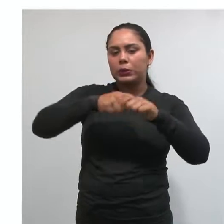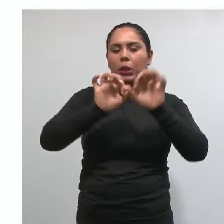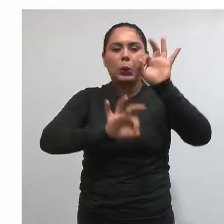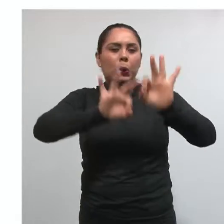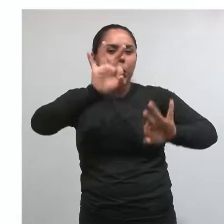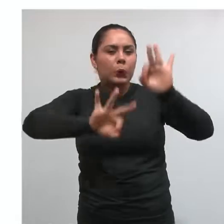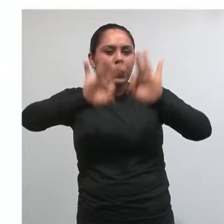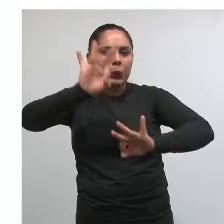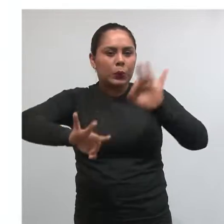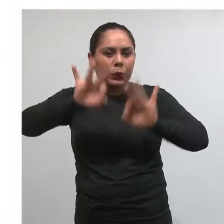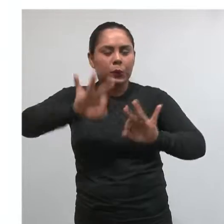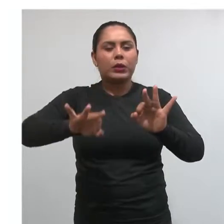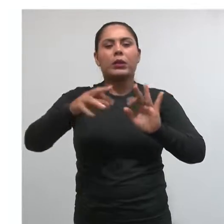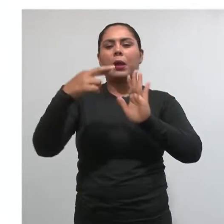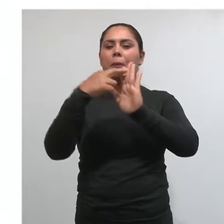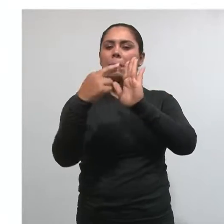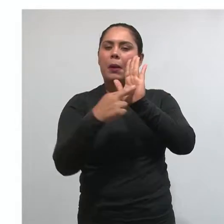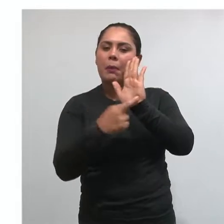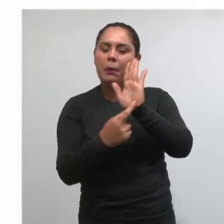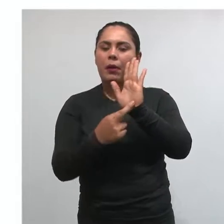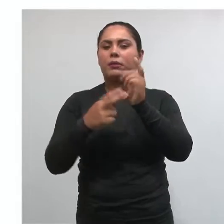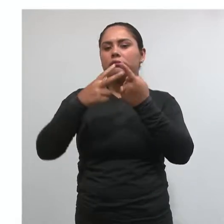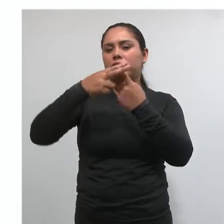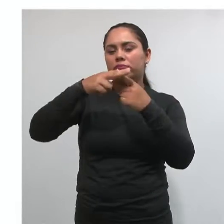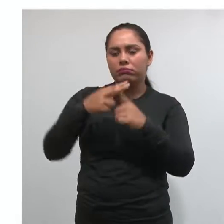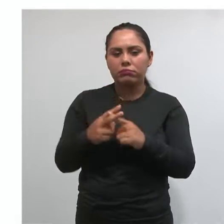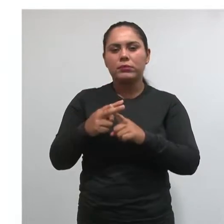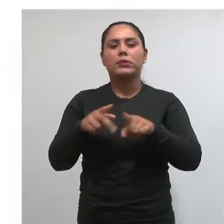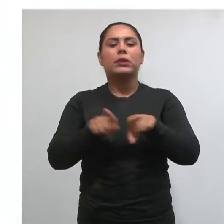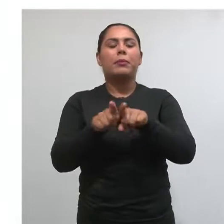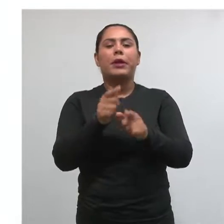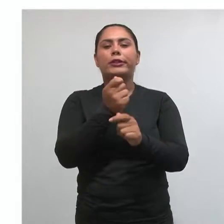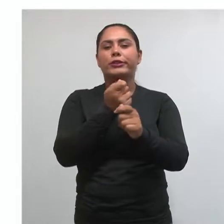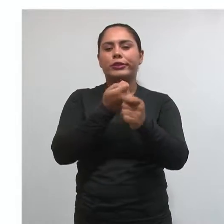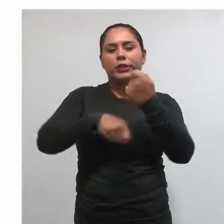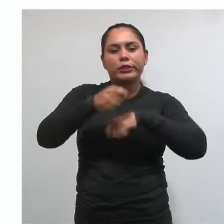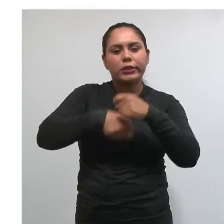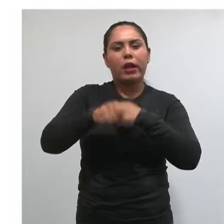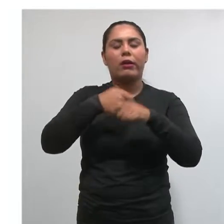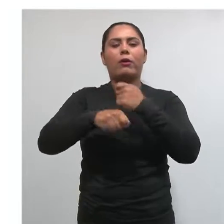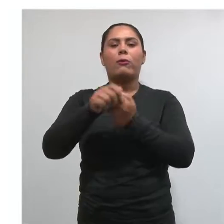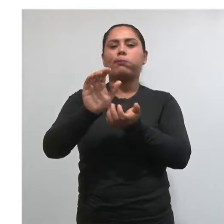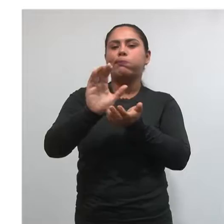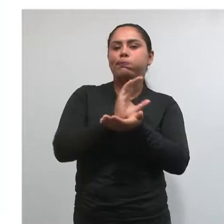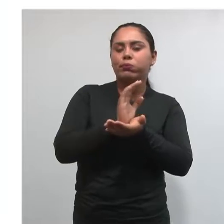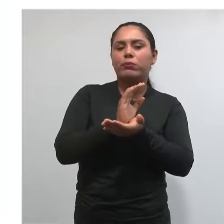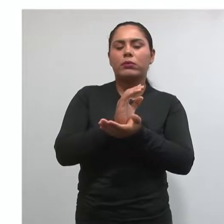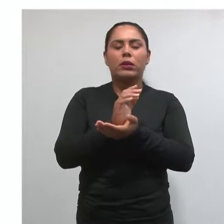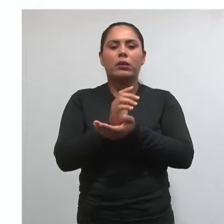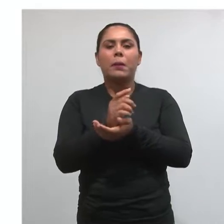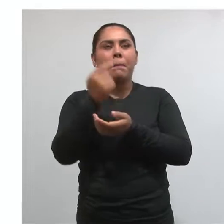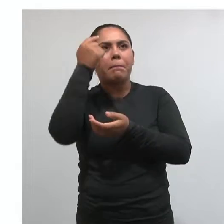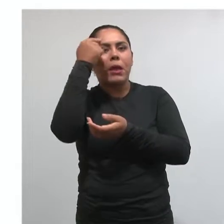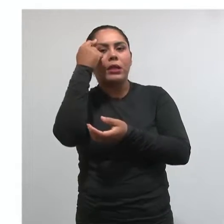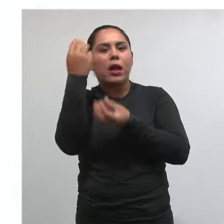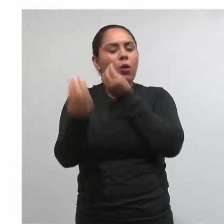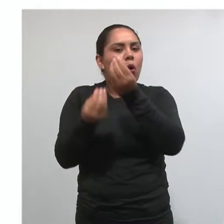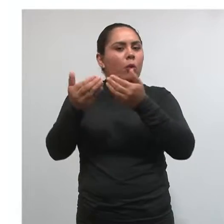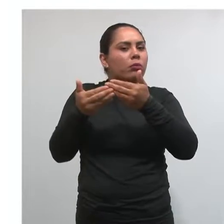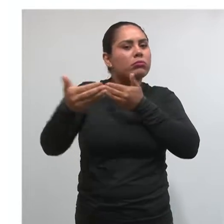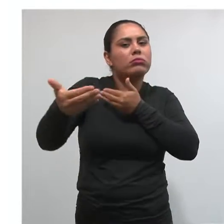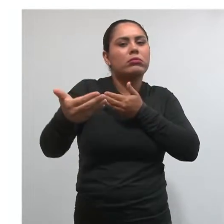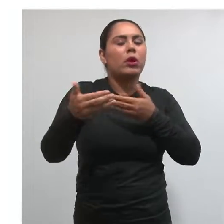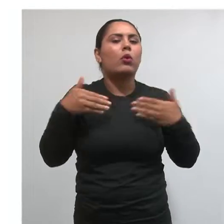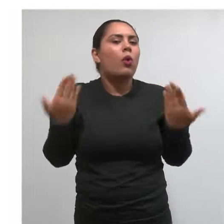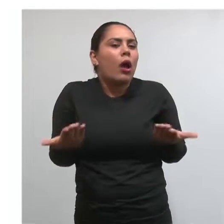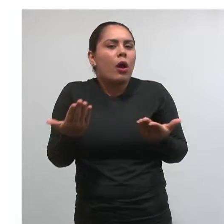procedimentos, regulamentos governamentais, gestão de recursos. Então, é inconcebível pensar numa política pública sem prever qual é